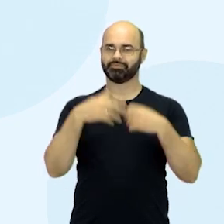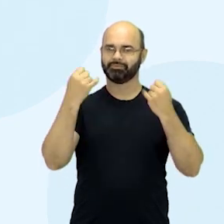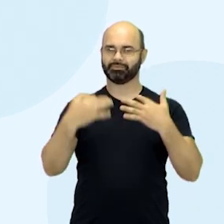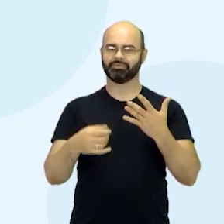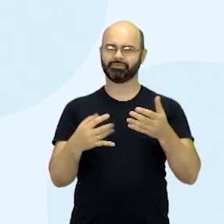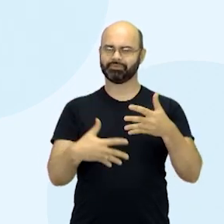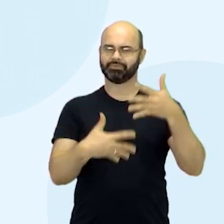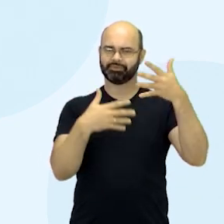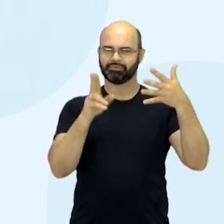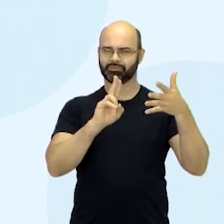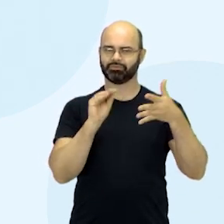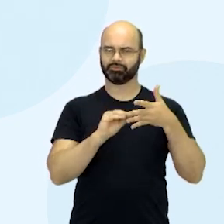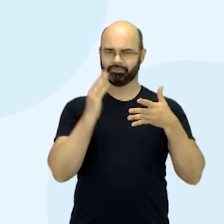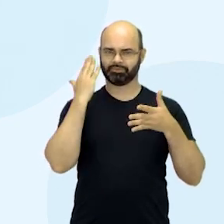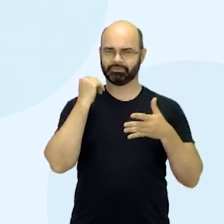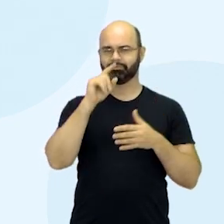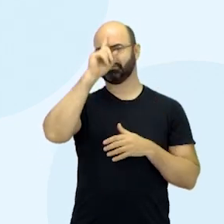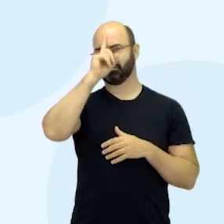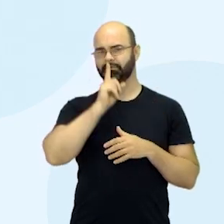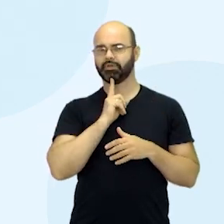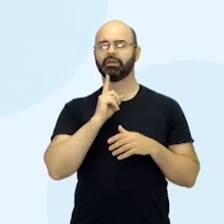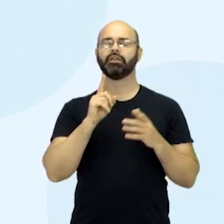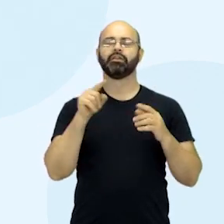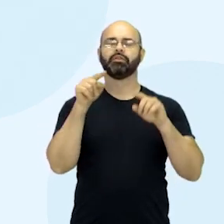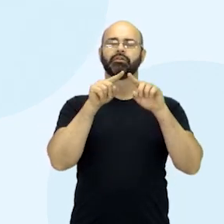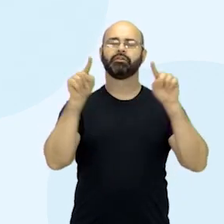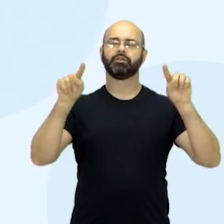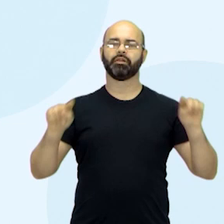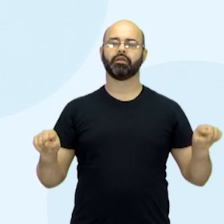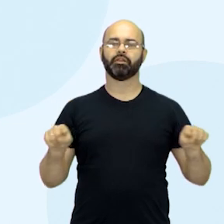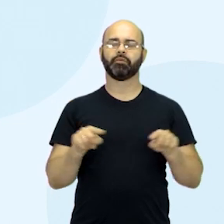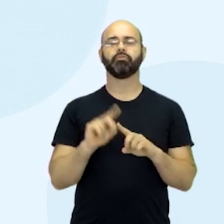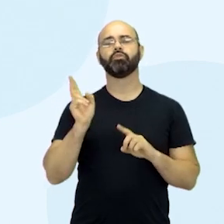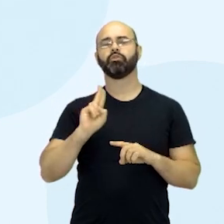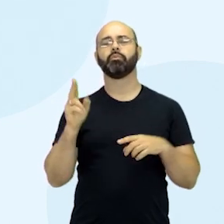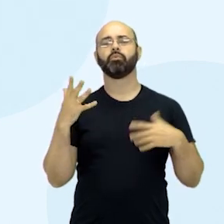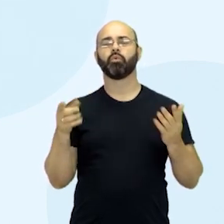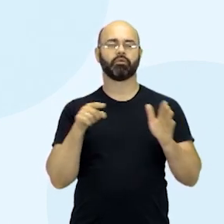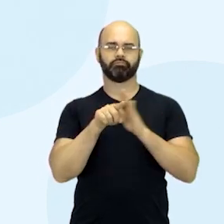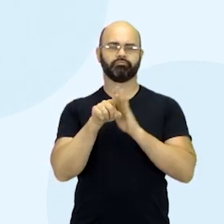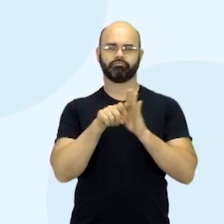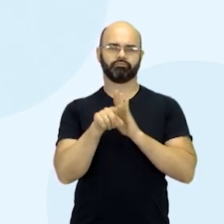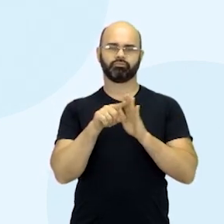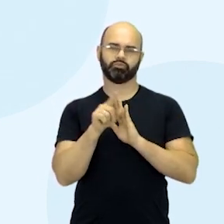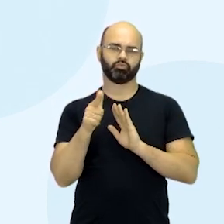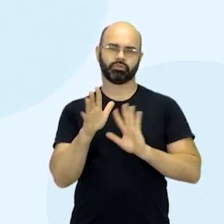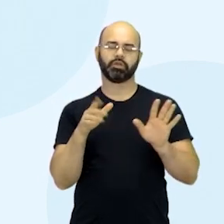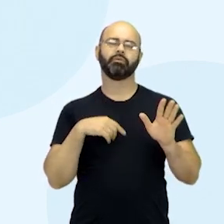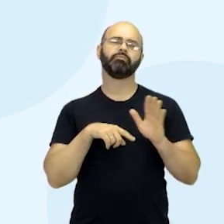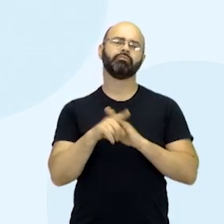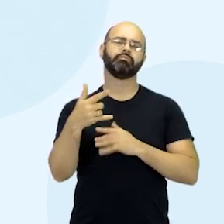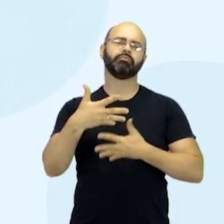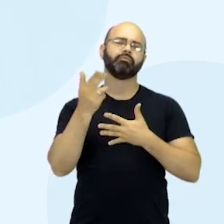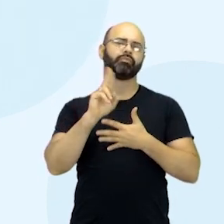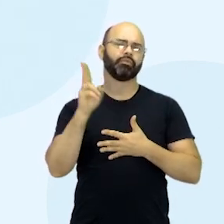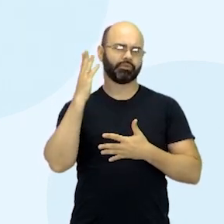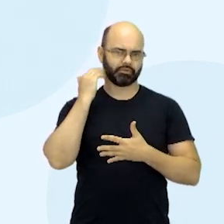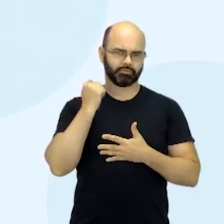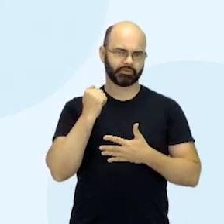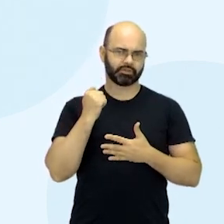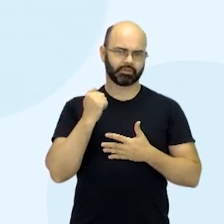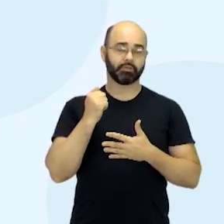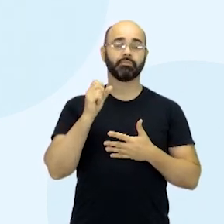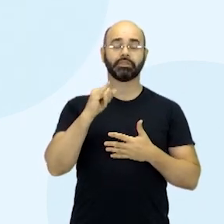desse trapézio amarelo? Qual é o nome do trapézio vermelho? Não tá no quiz aí, ó. Vai mandando pra gente aí se você sabe o nome desses